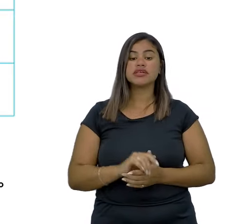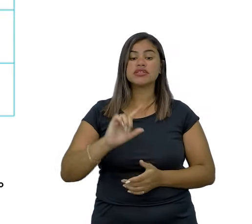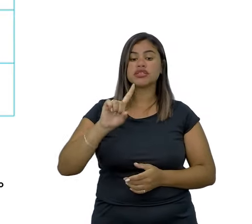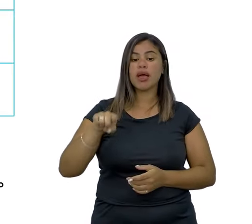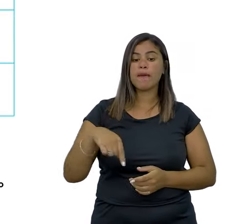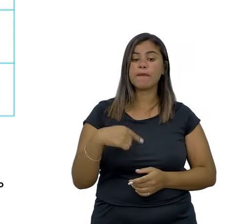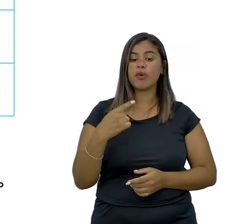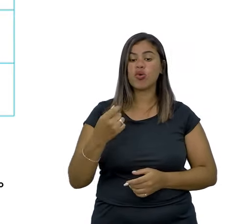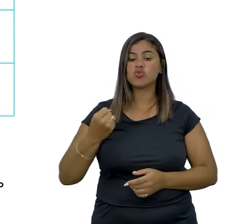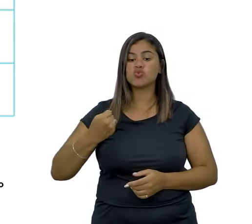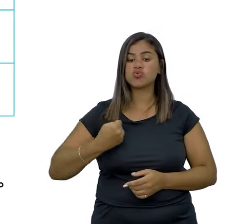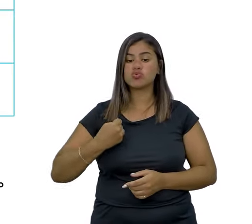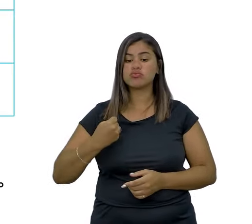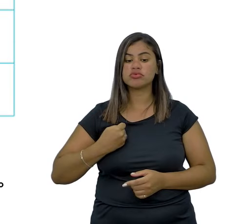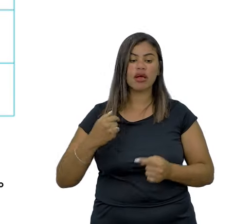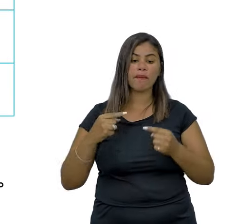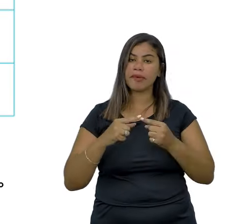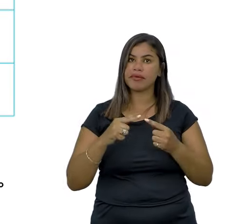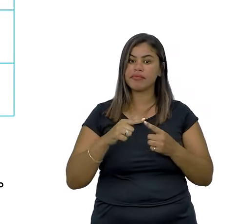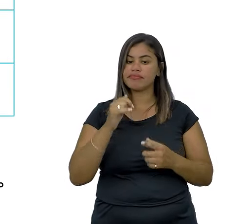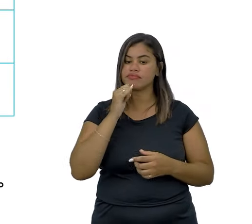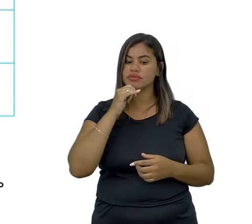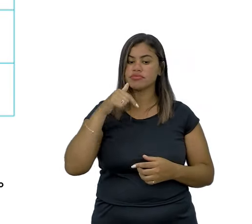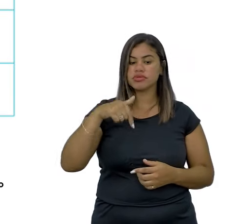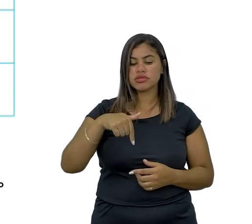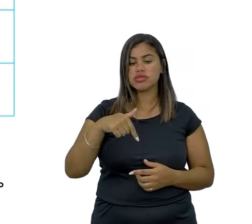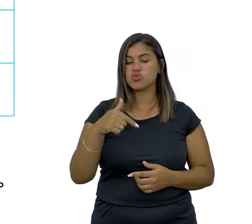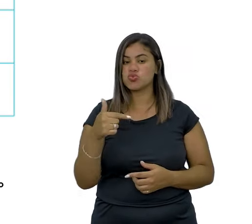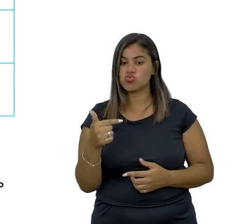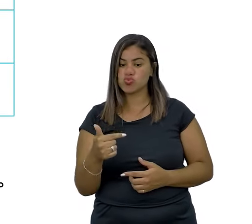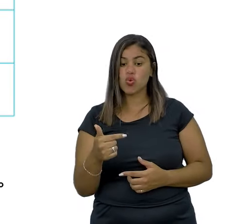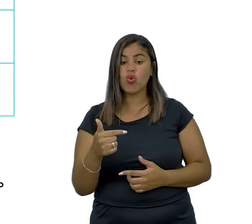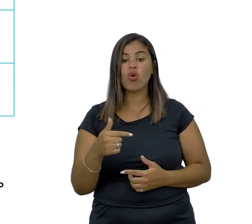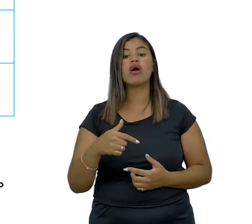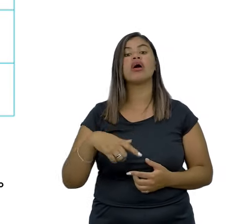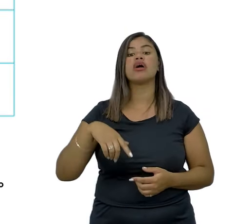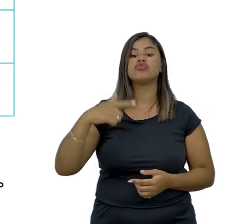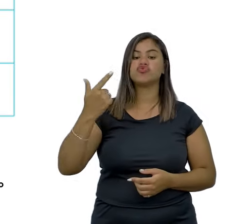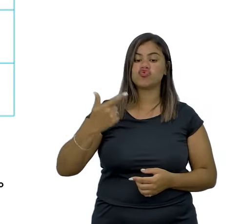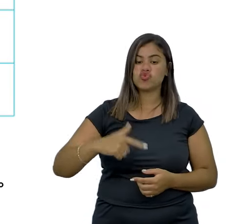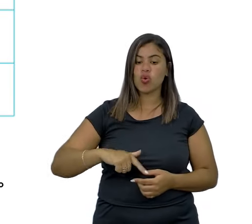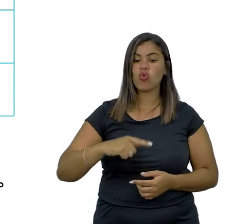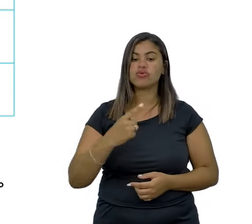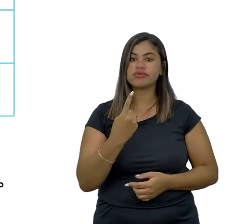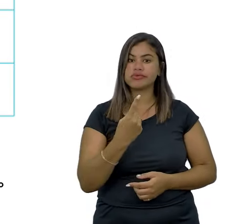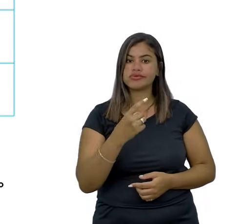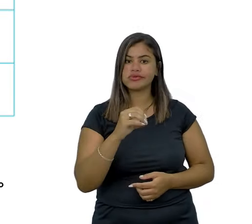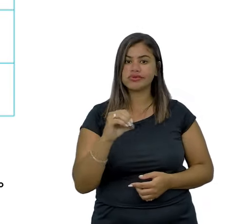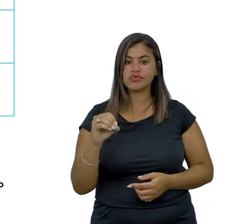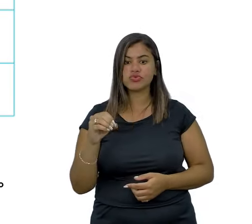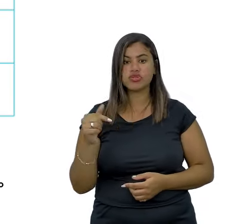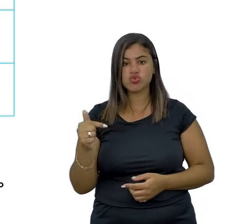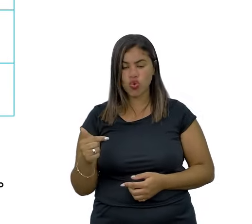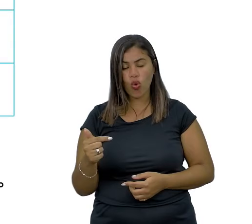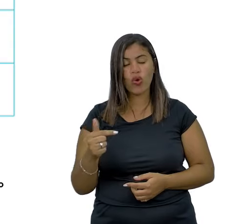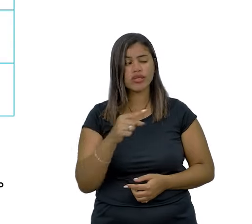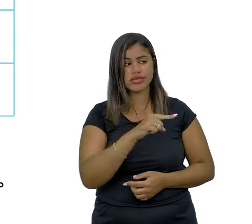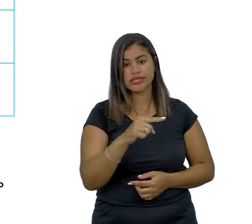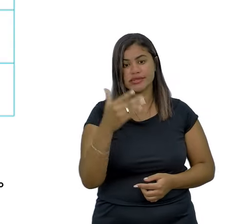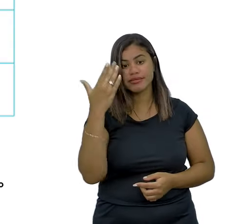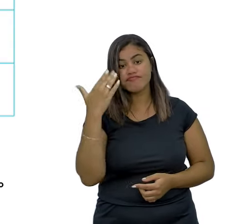com dois algarismos, depois com três. Então, é para envolvê-los mesmo nessa